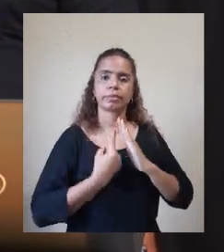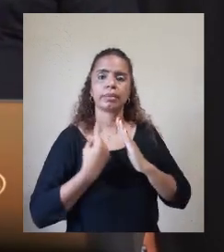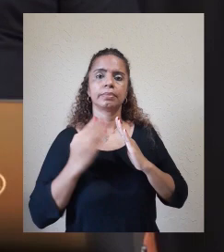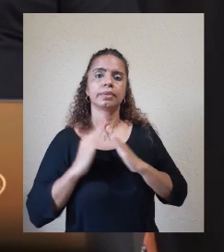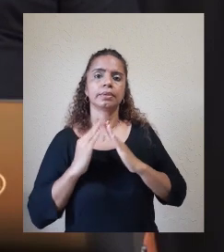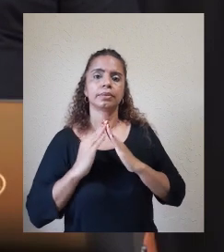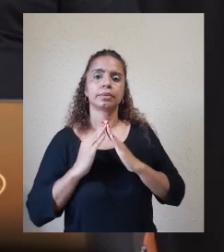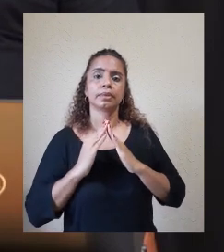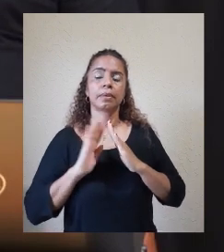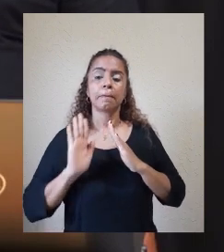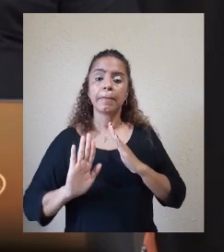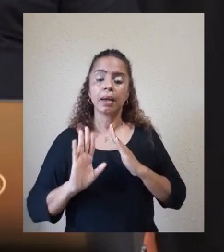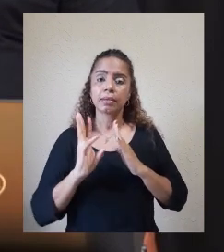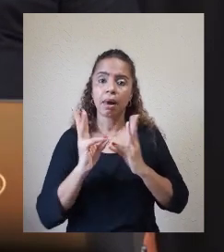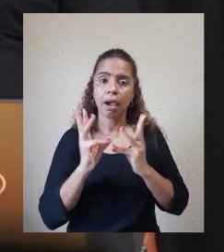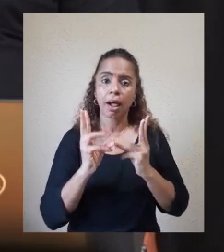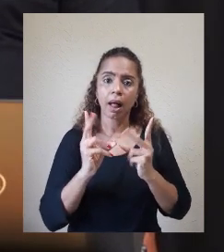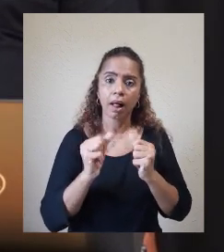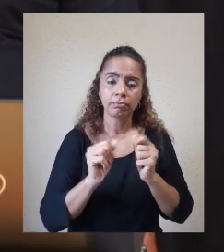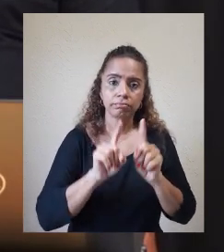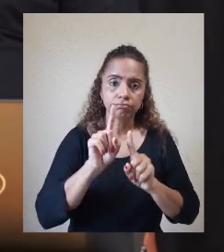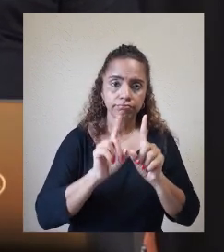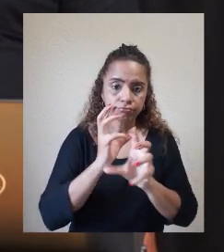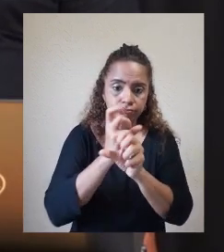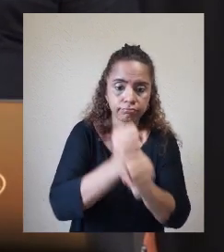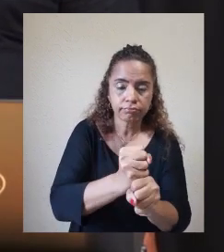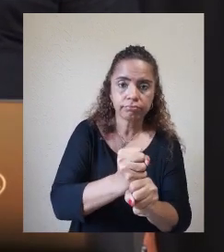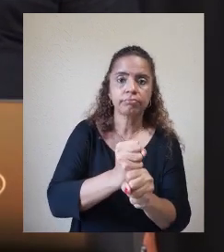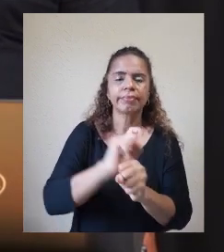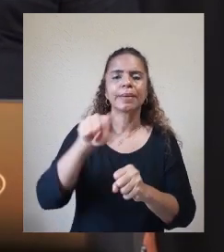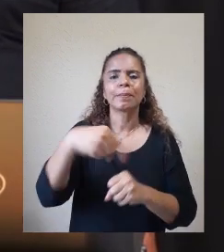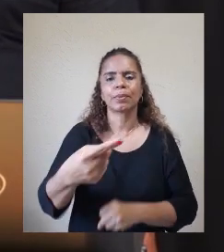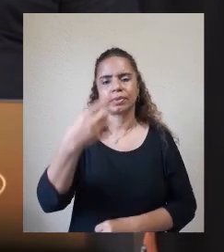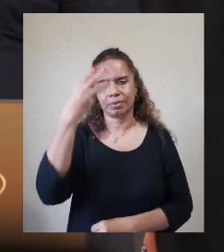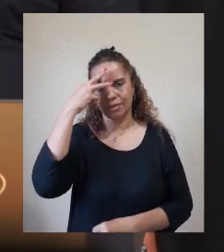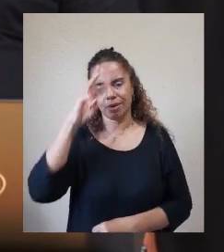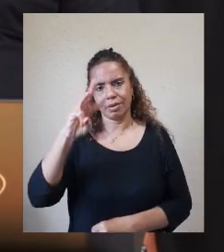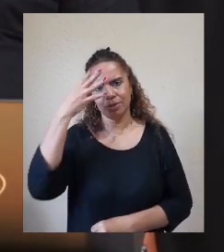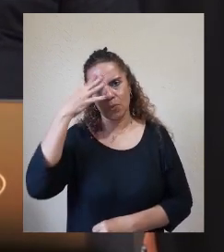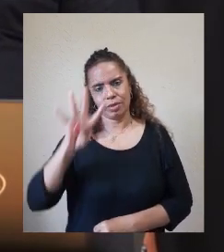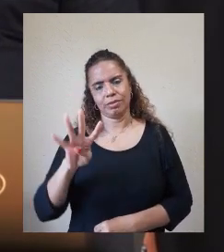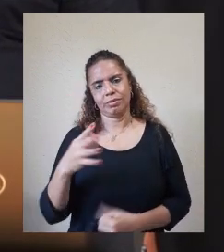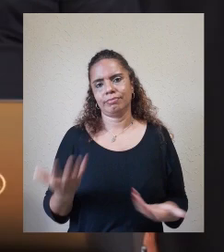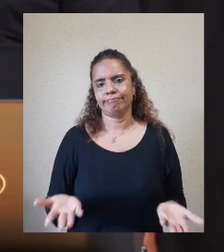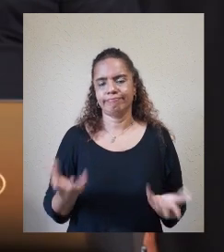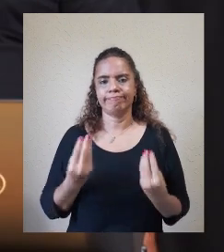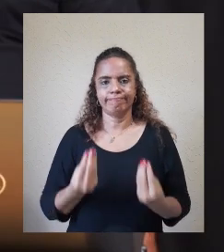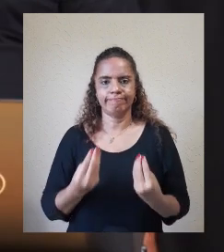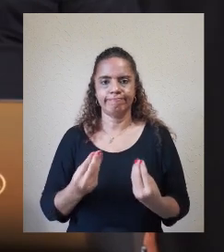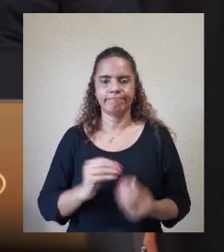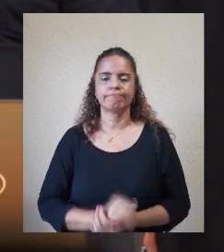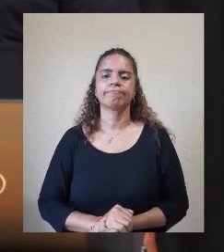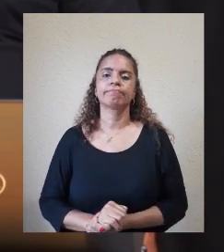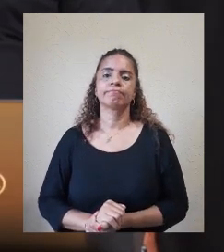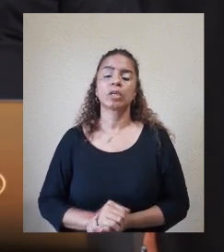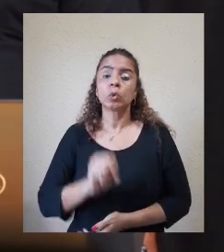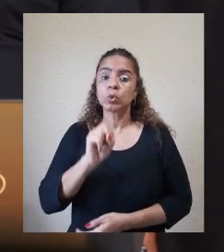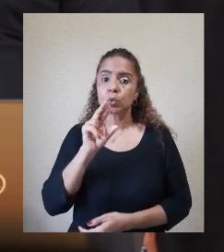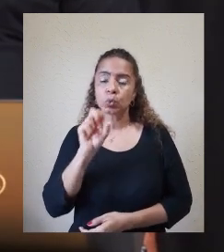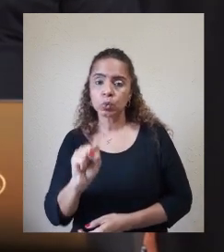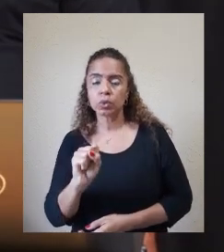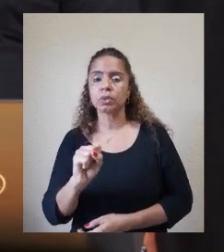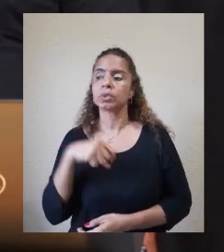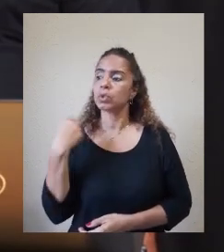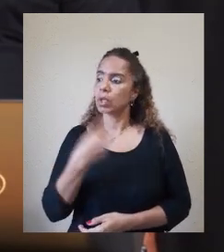4 dias, né? Quando sair a contraprova. A outra pergunta em relação ao SUS, né? Então o SUS a gente tem que entender